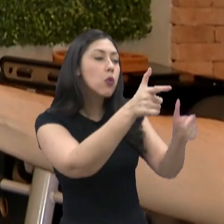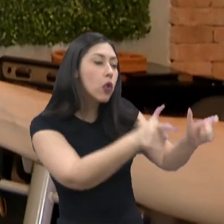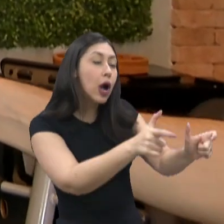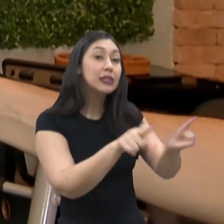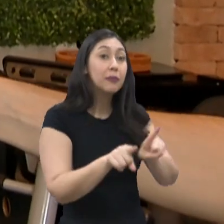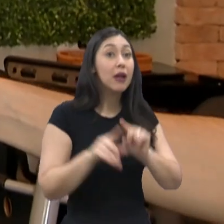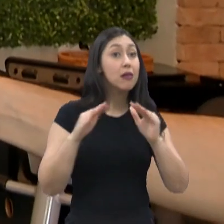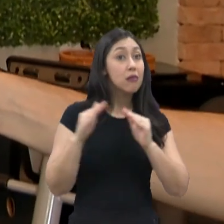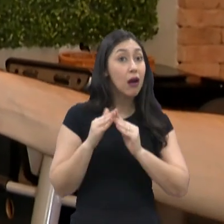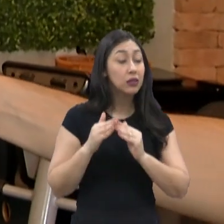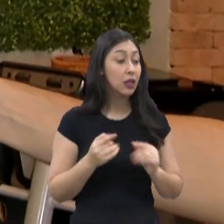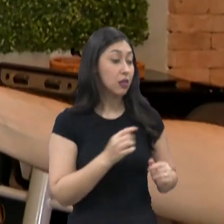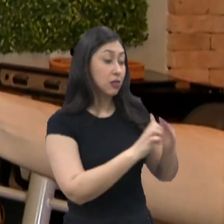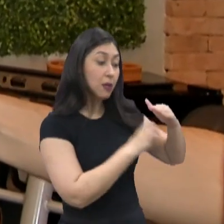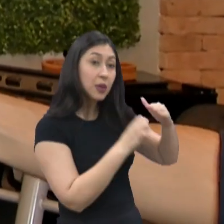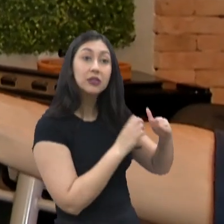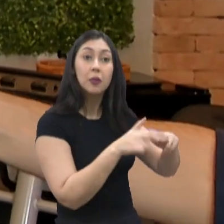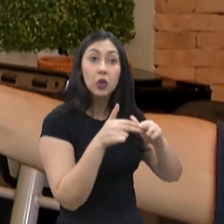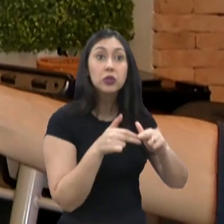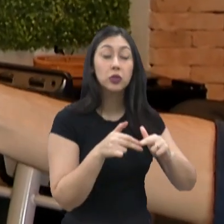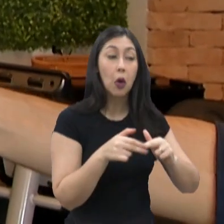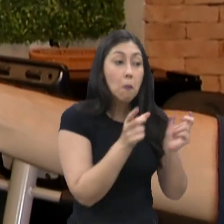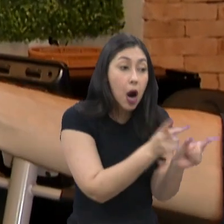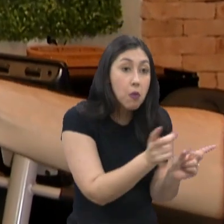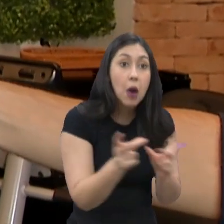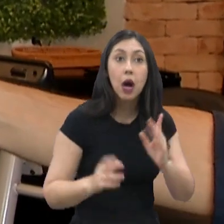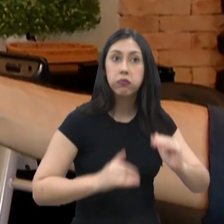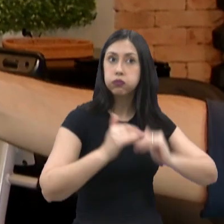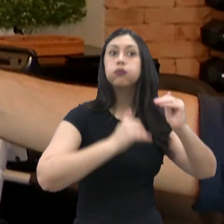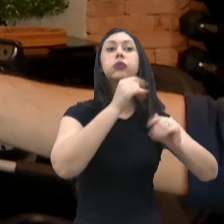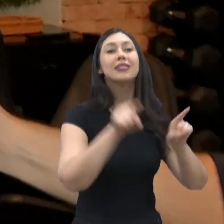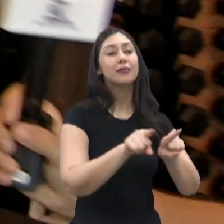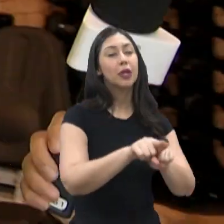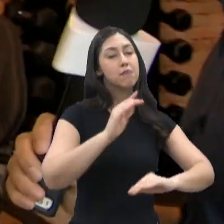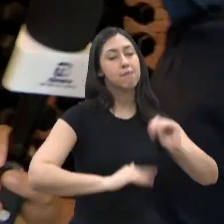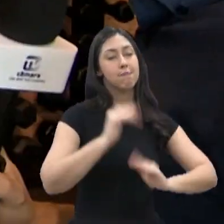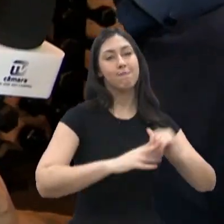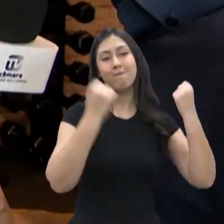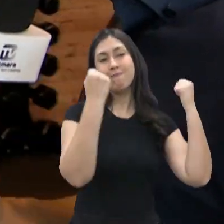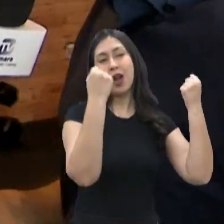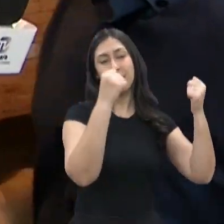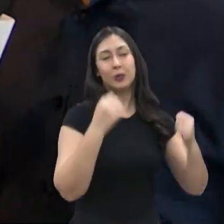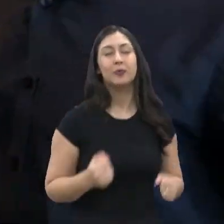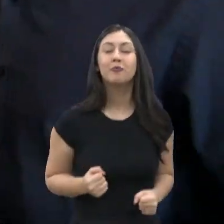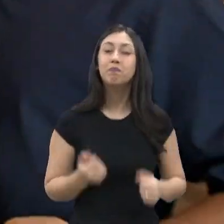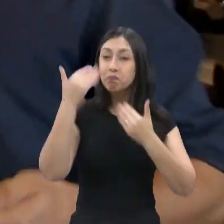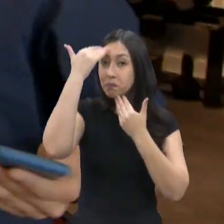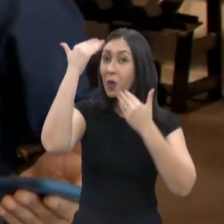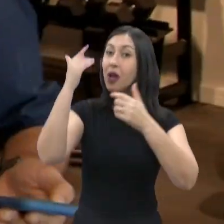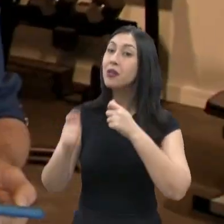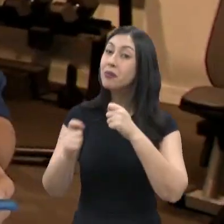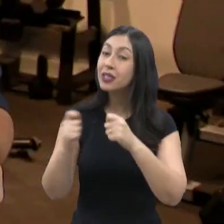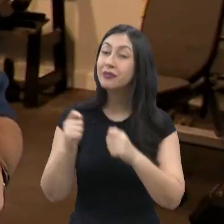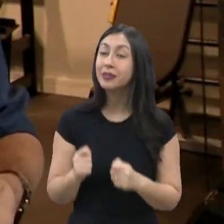isso tem crescido como um todo. A atividade física, né, tem crescido como um todo. Renato, muito obrigado pela sua entrevista.